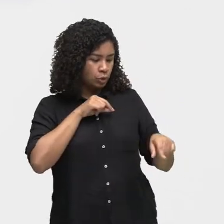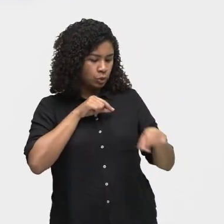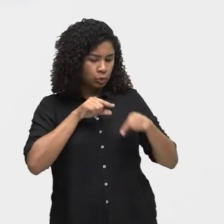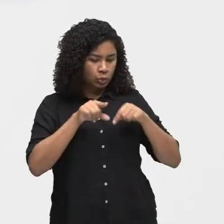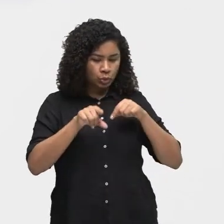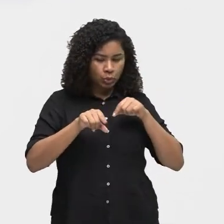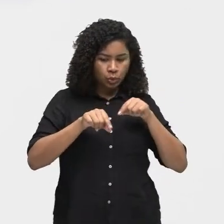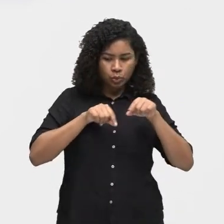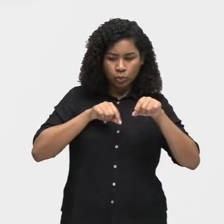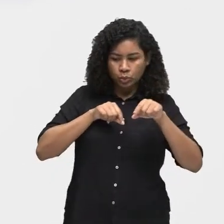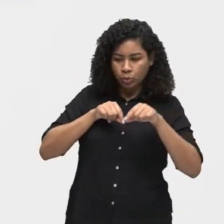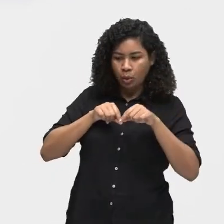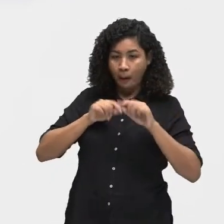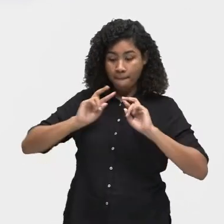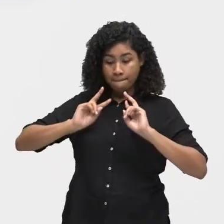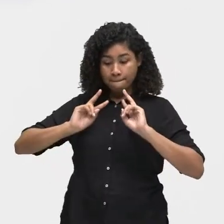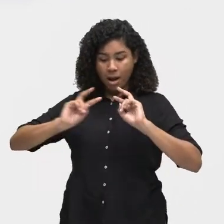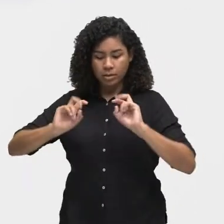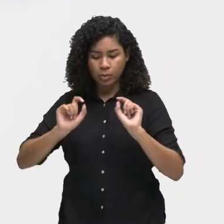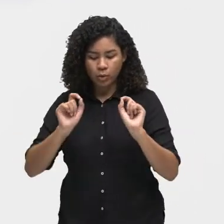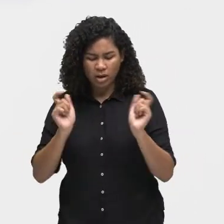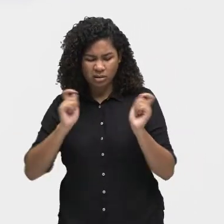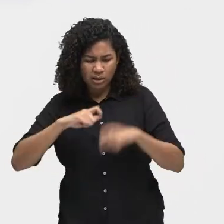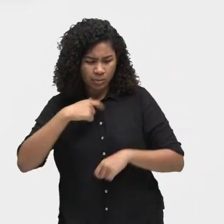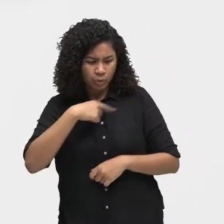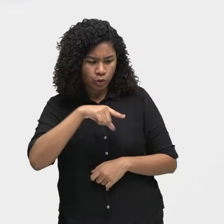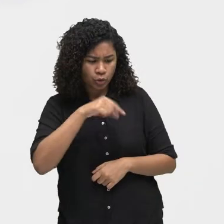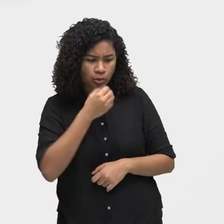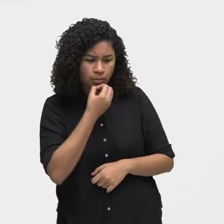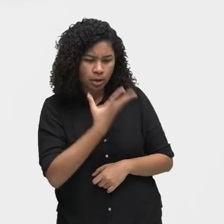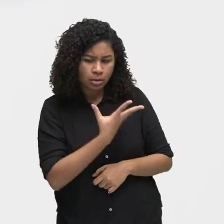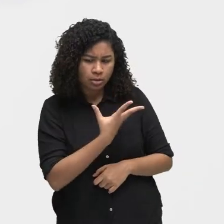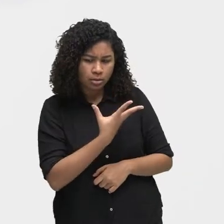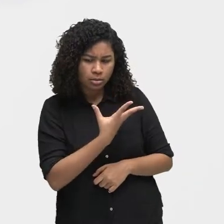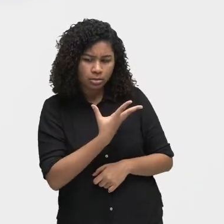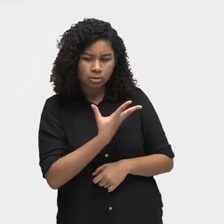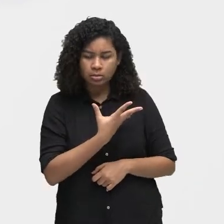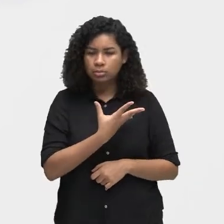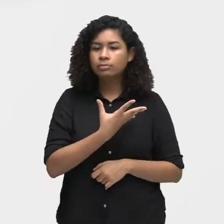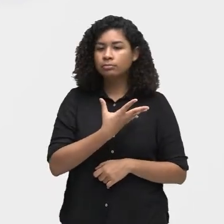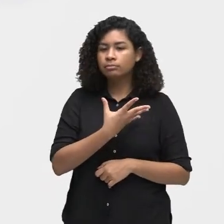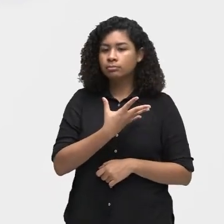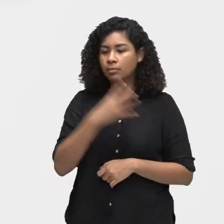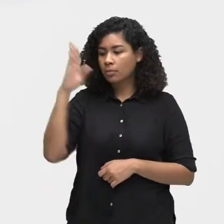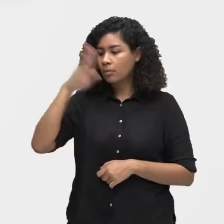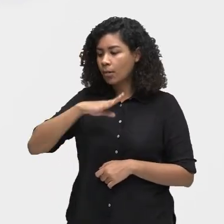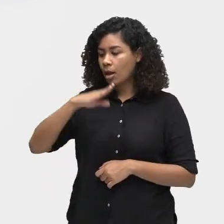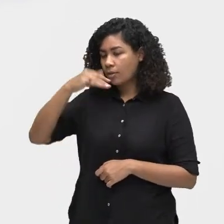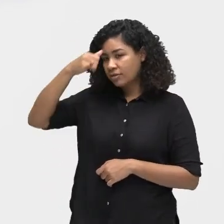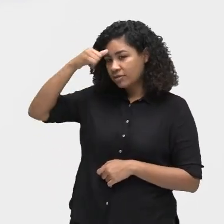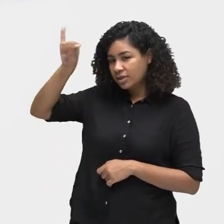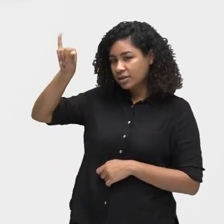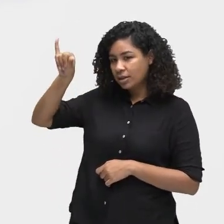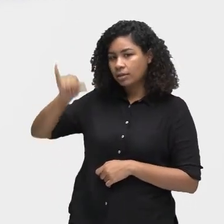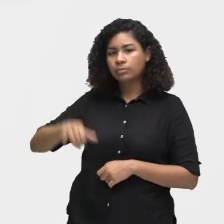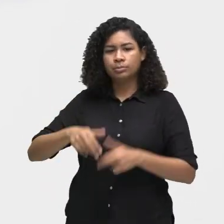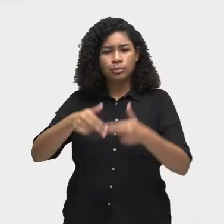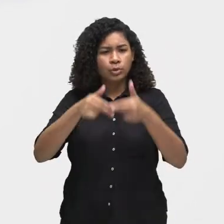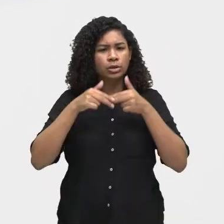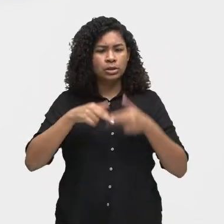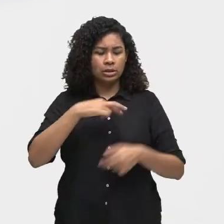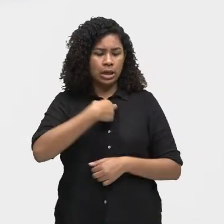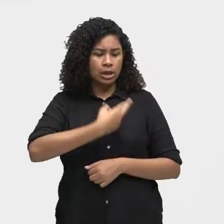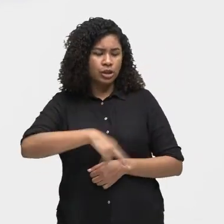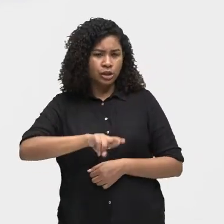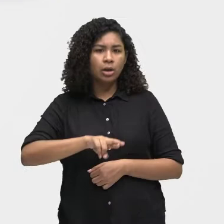pode fazer uma opção boa, né? E muitas das vezes as religiões nos convidam também a fazer uma opção de